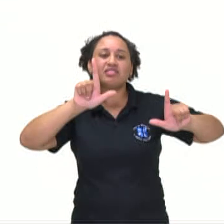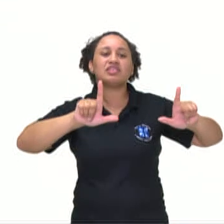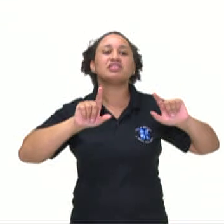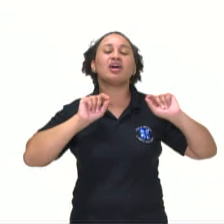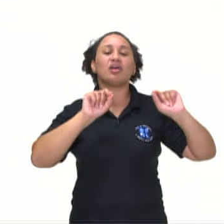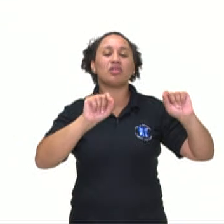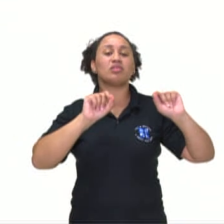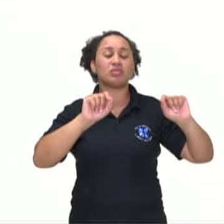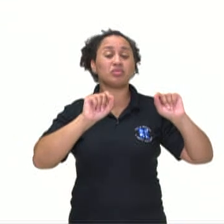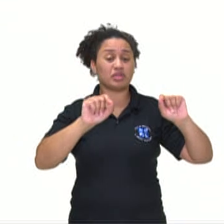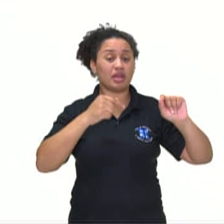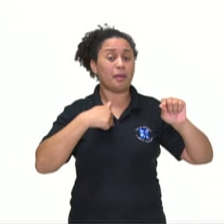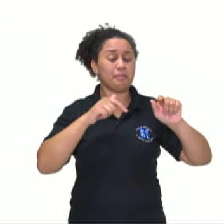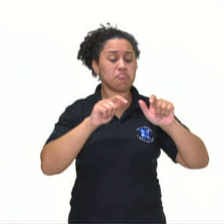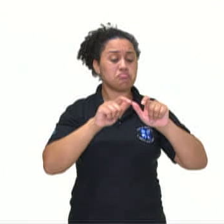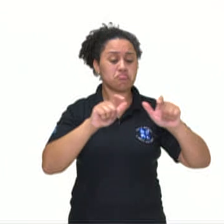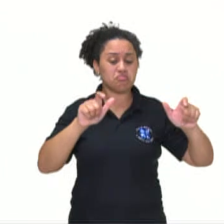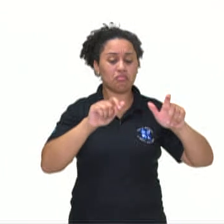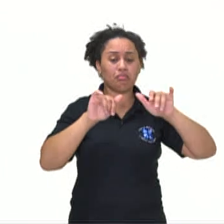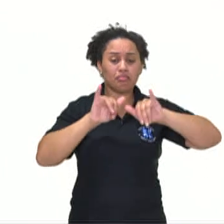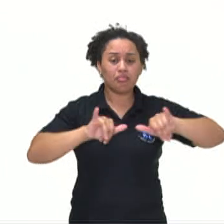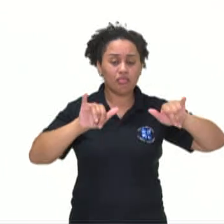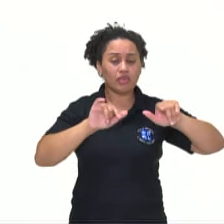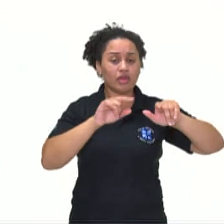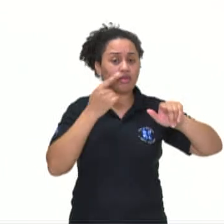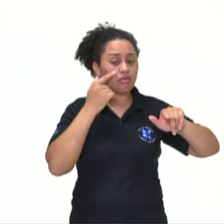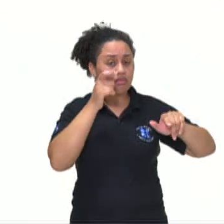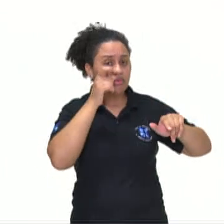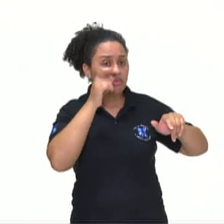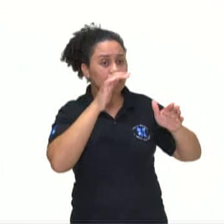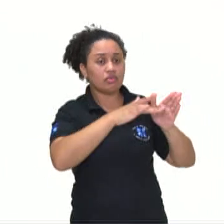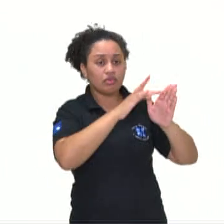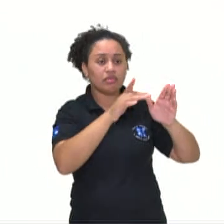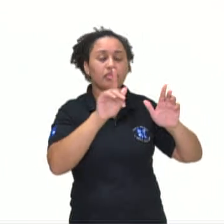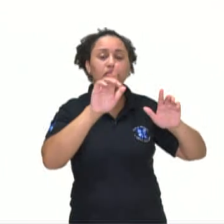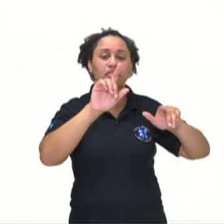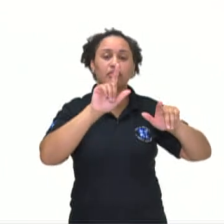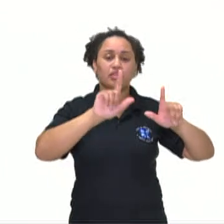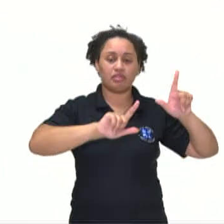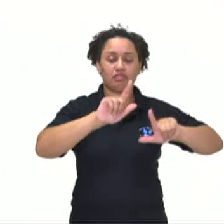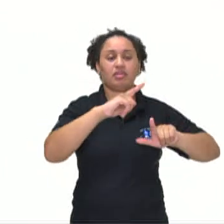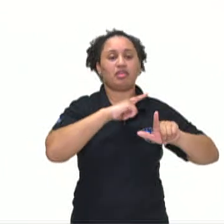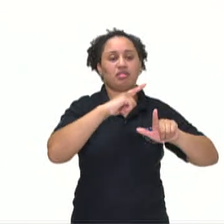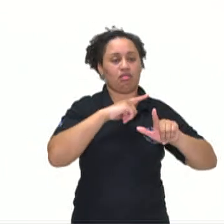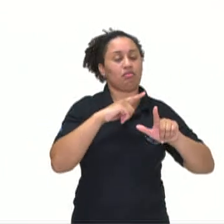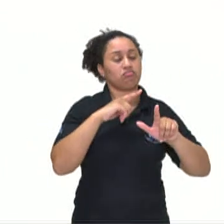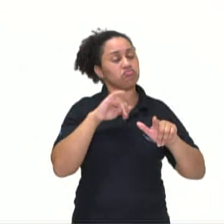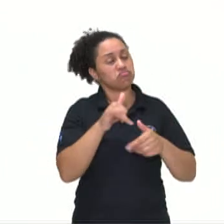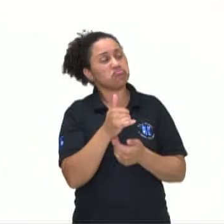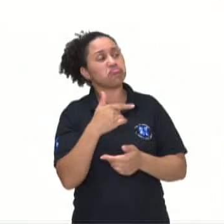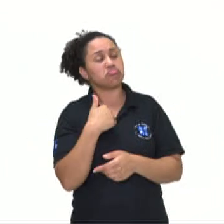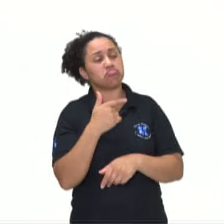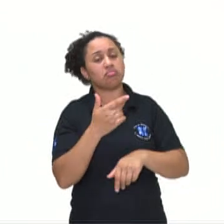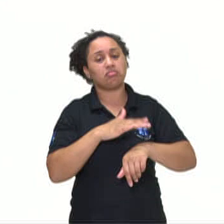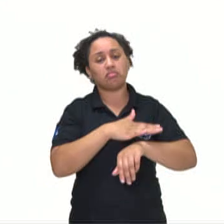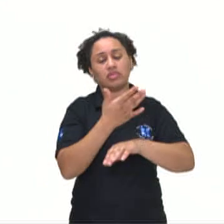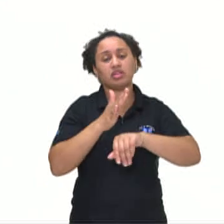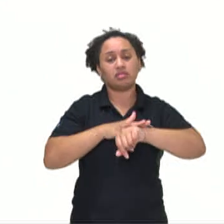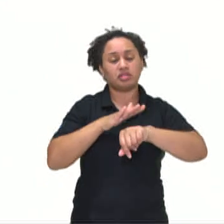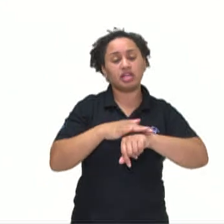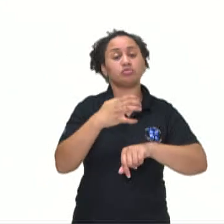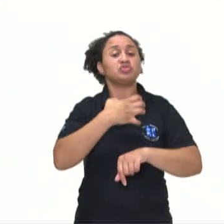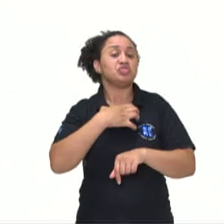que na sua grade de programação, levam até as casas das pessoas entretenimento, estilo de vida, tudo